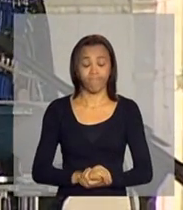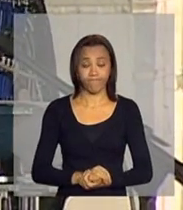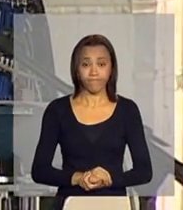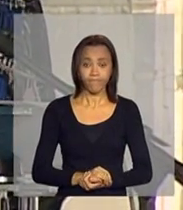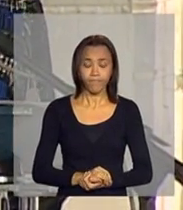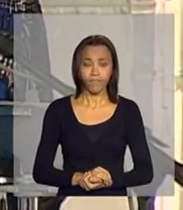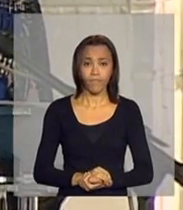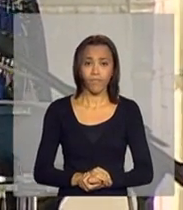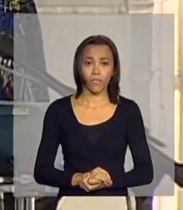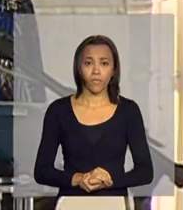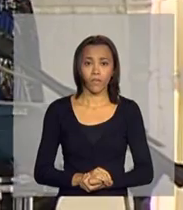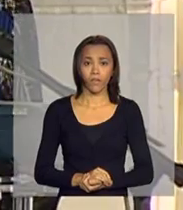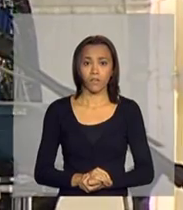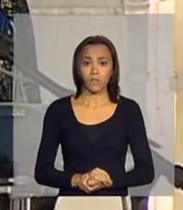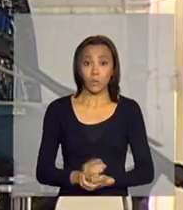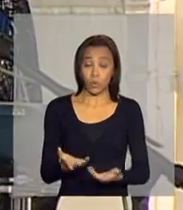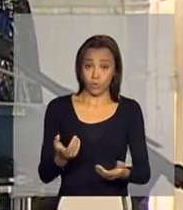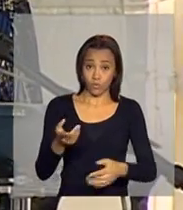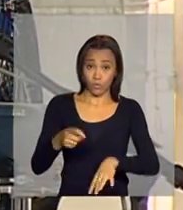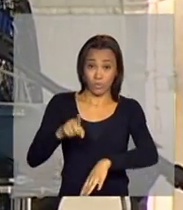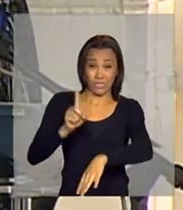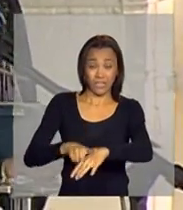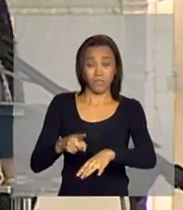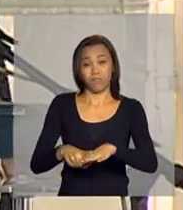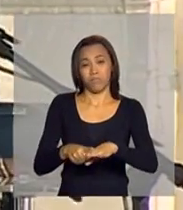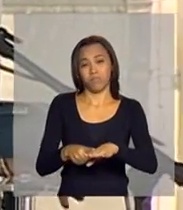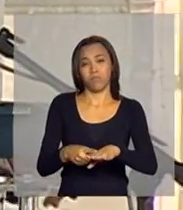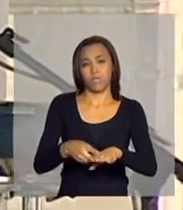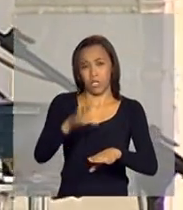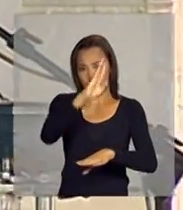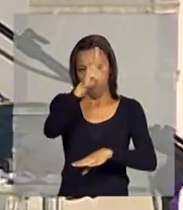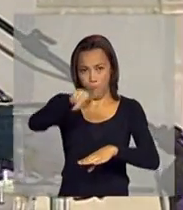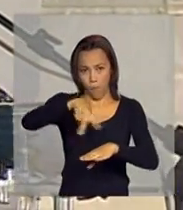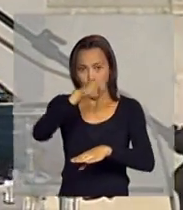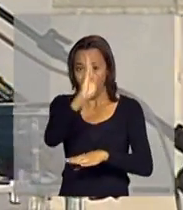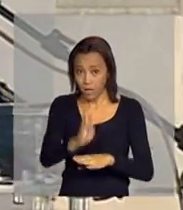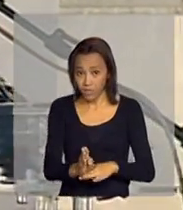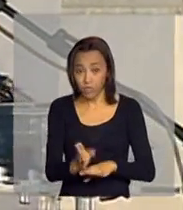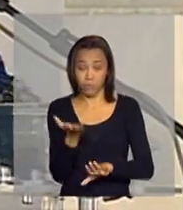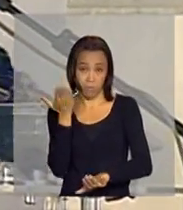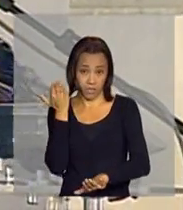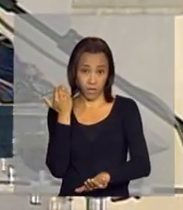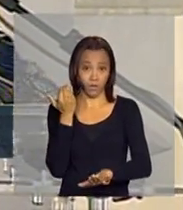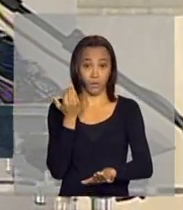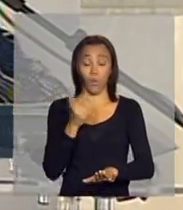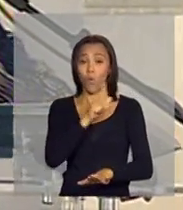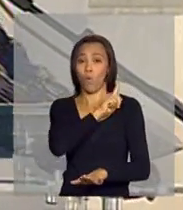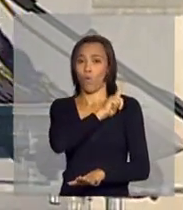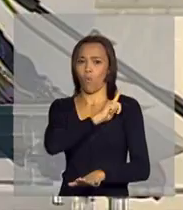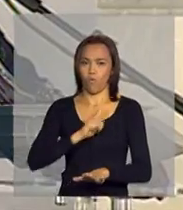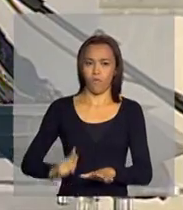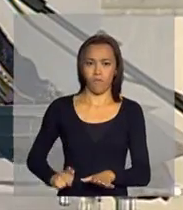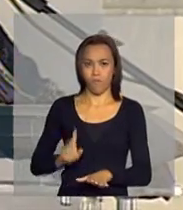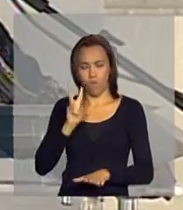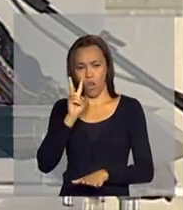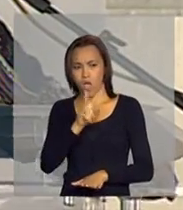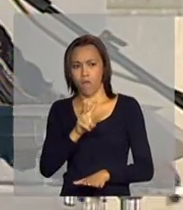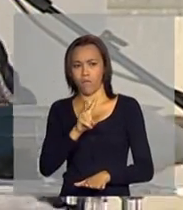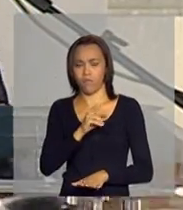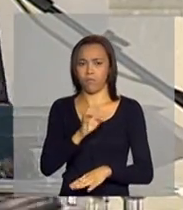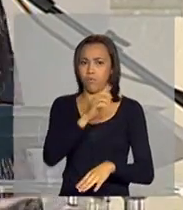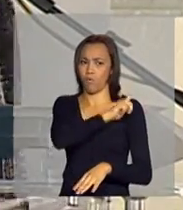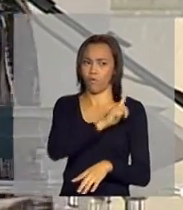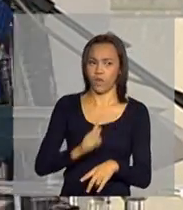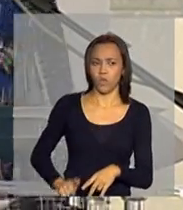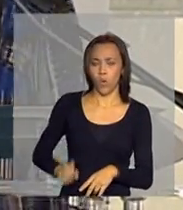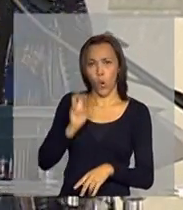O tempo, de fato, em que o Brasil, o governante olhava para o governador ou para o